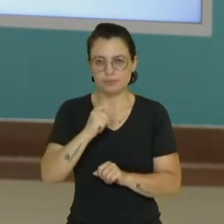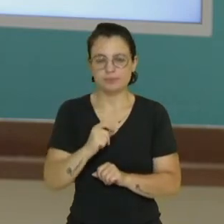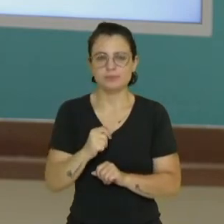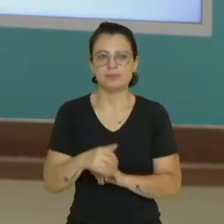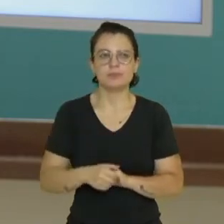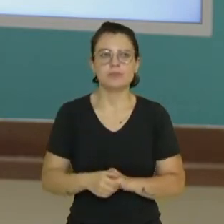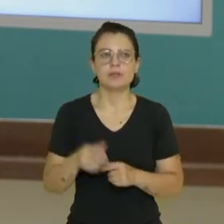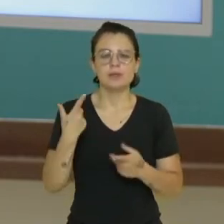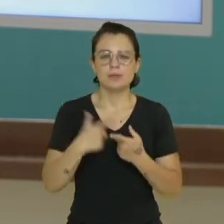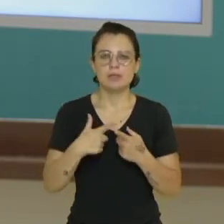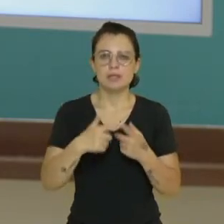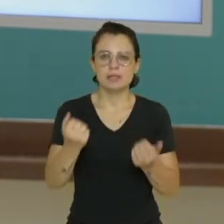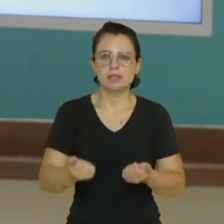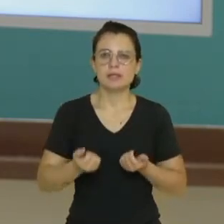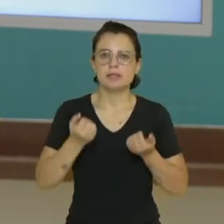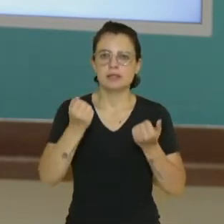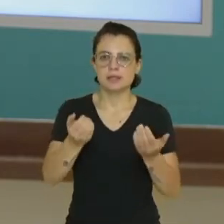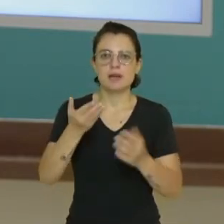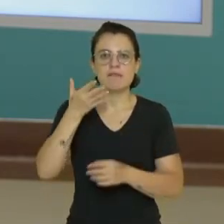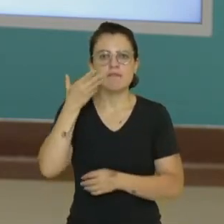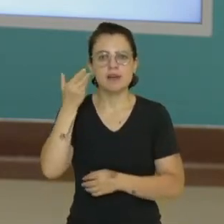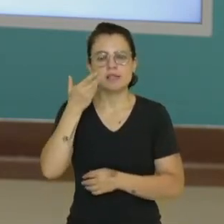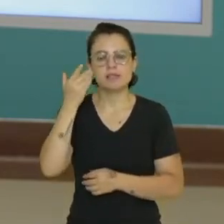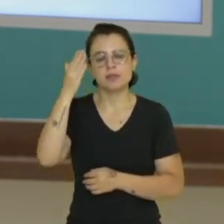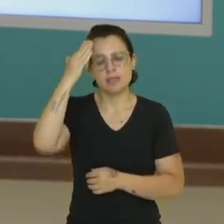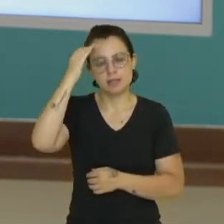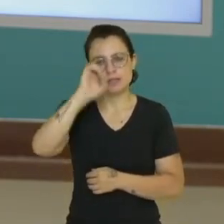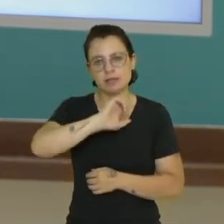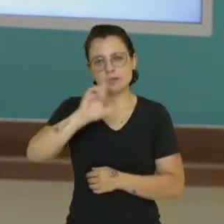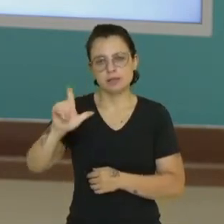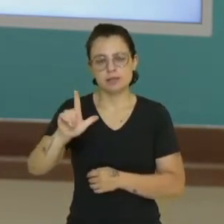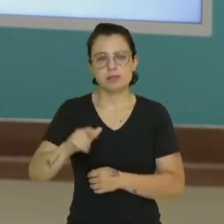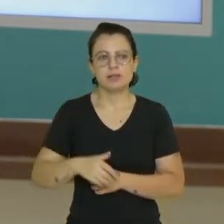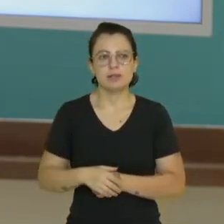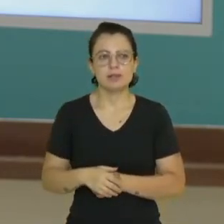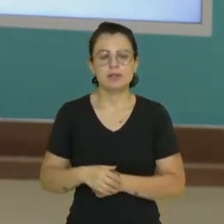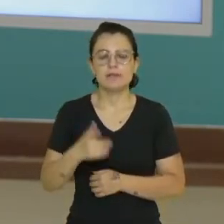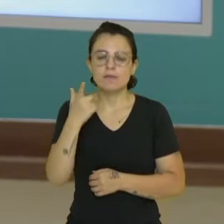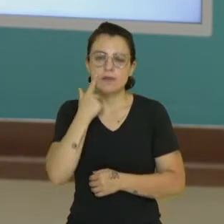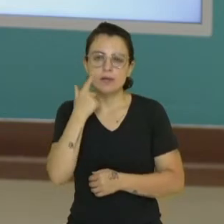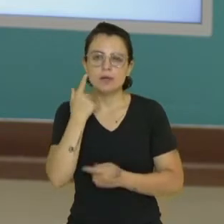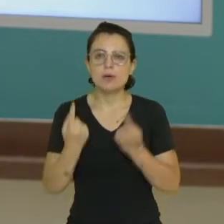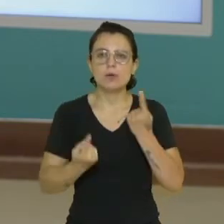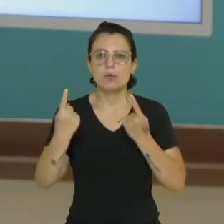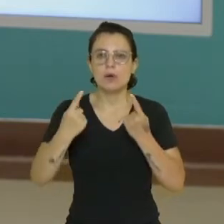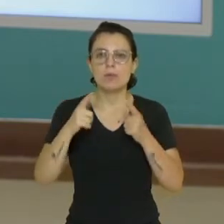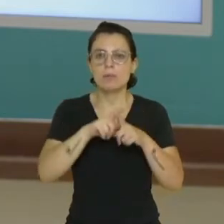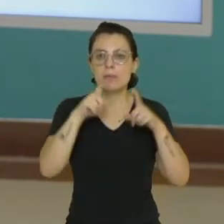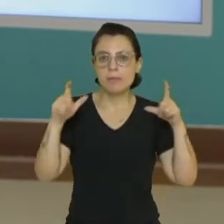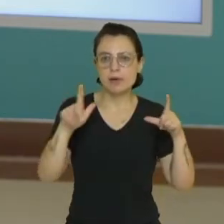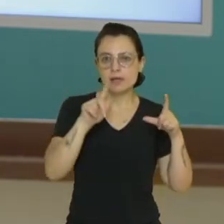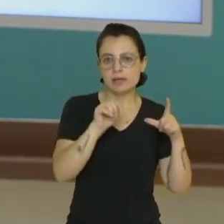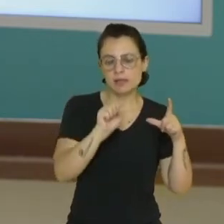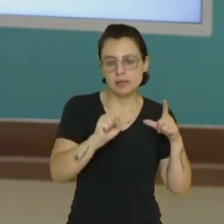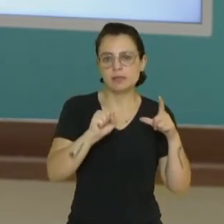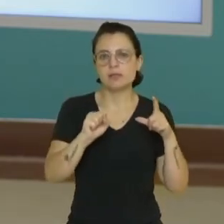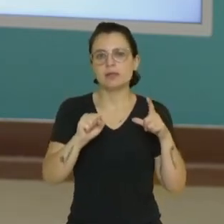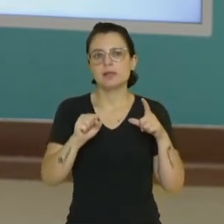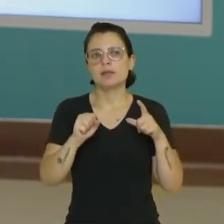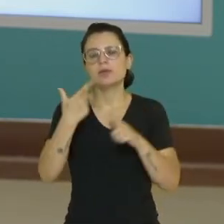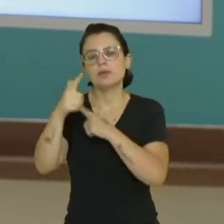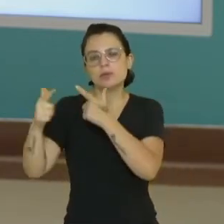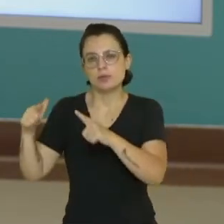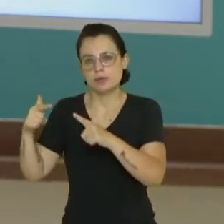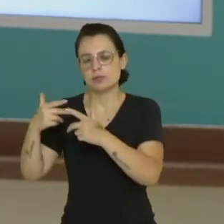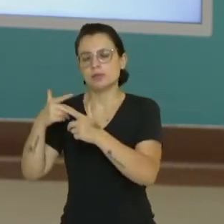porque vai facilitar o seu entendimento de qual é o gás mais abundante e os outros gases que